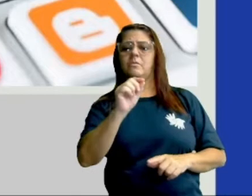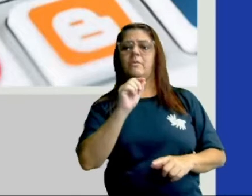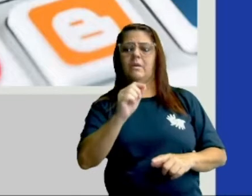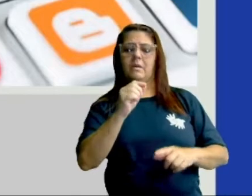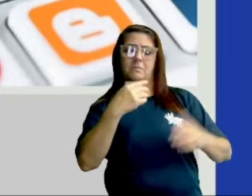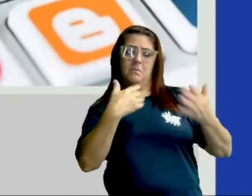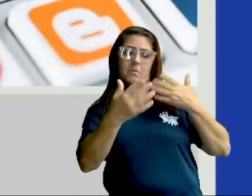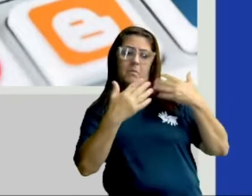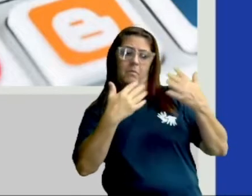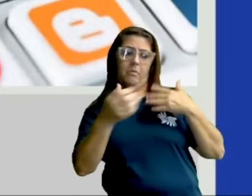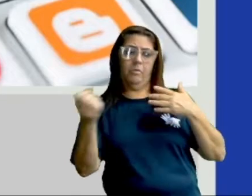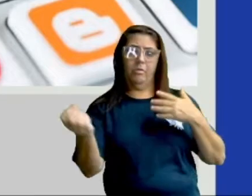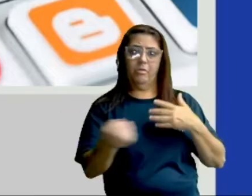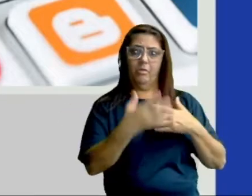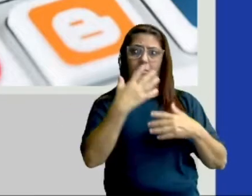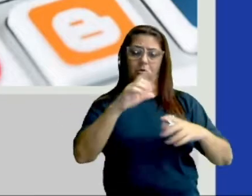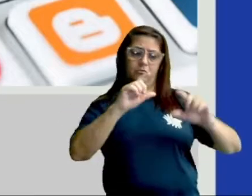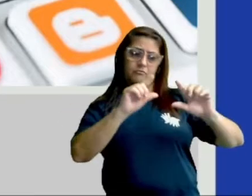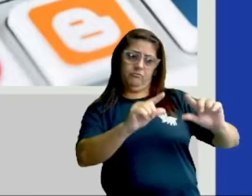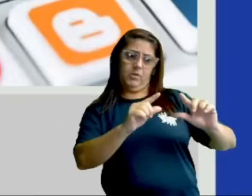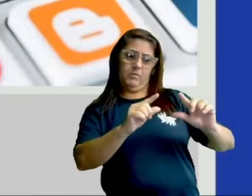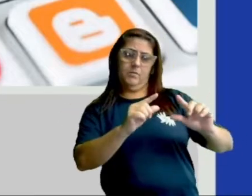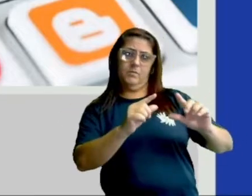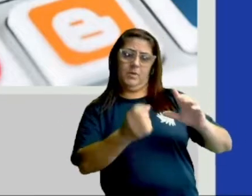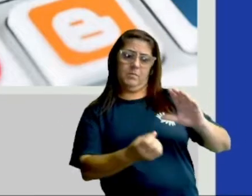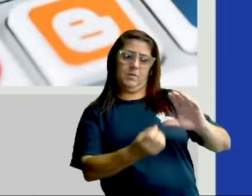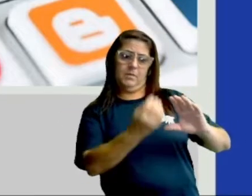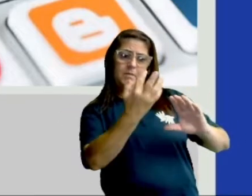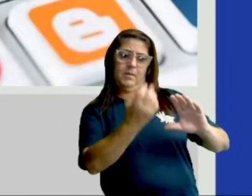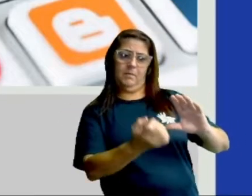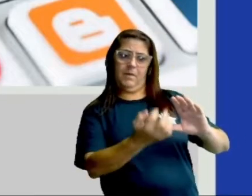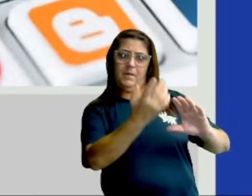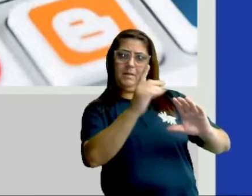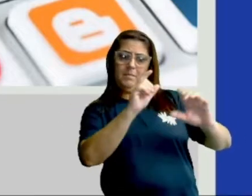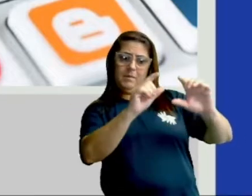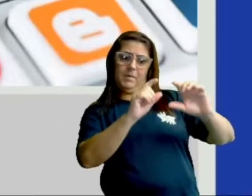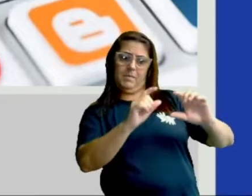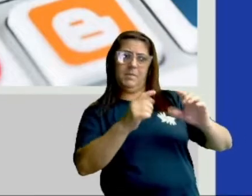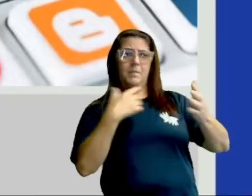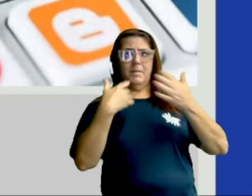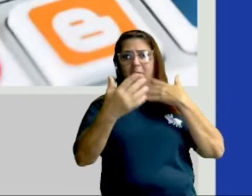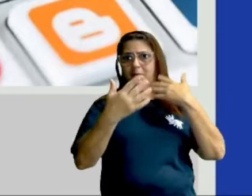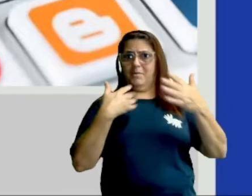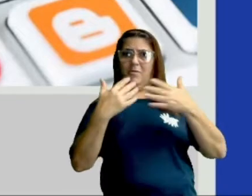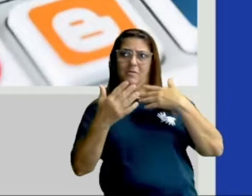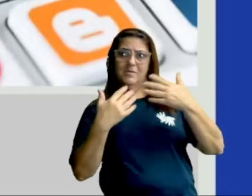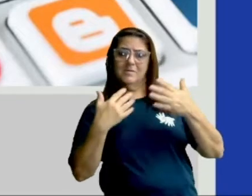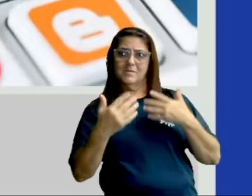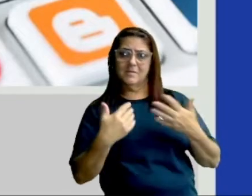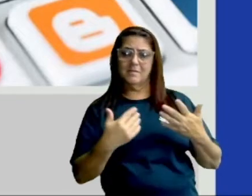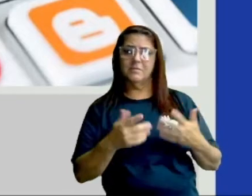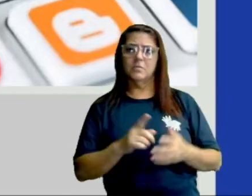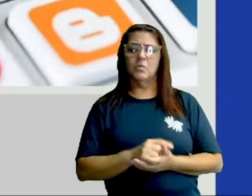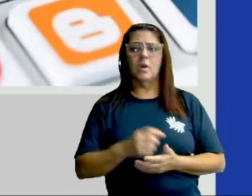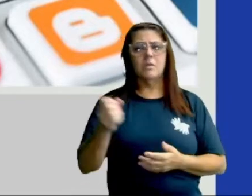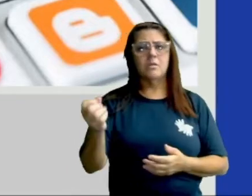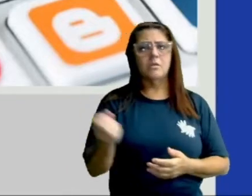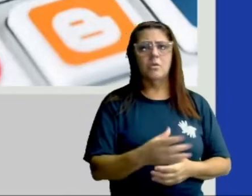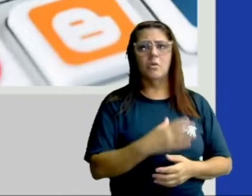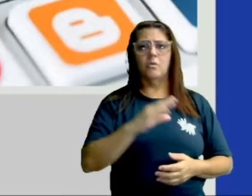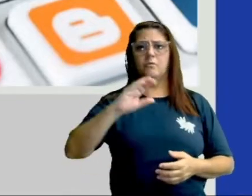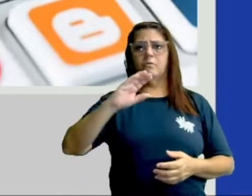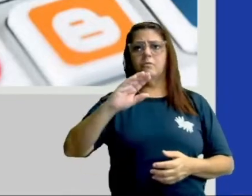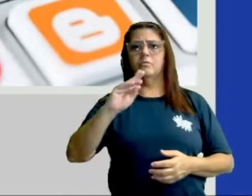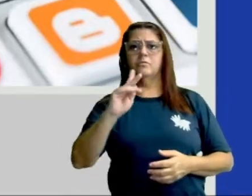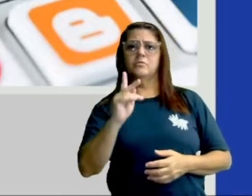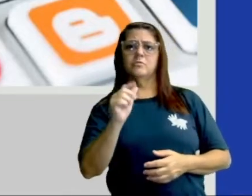novos, tá? Dentro da nossa BNCC. Então, nós temos aí os gêneros digitais como um tema novo.